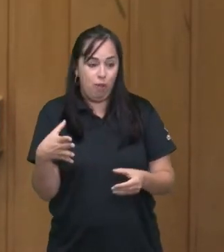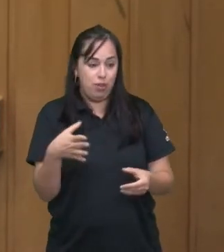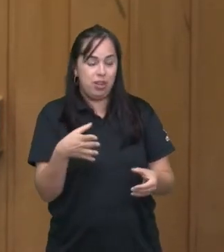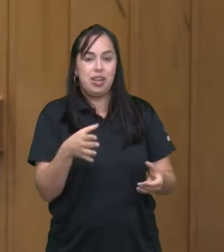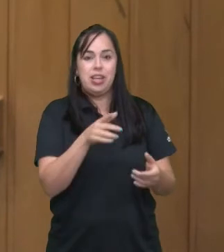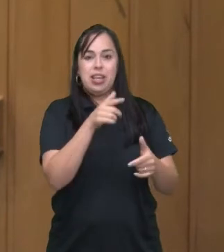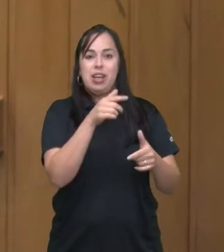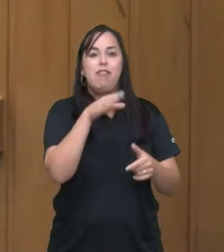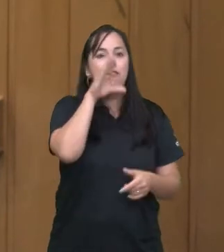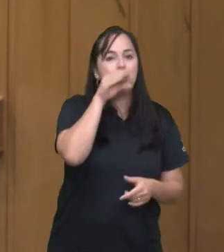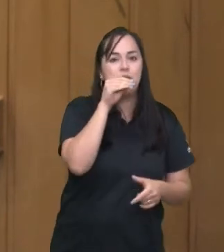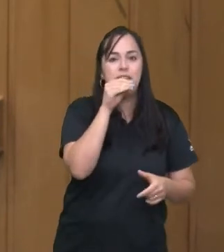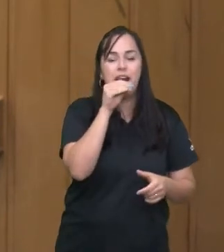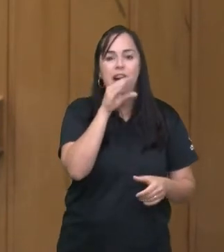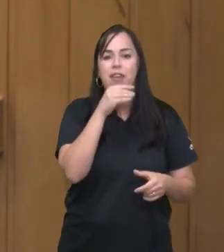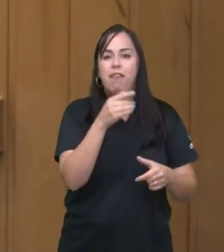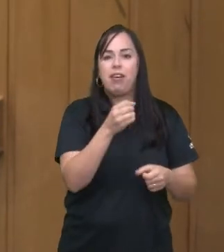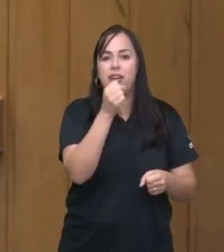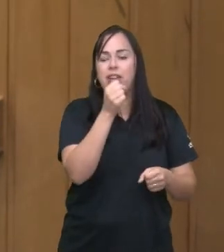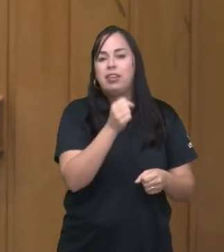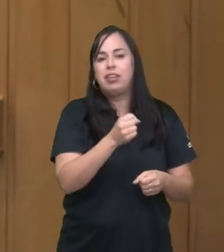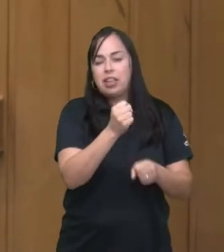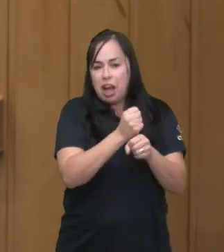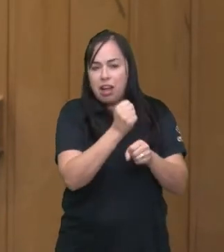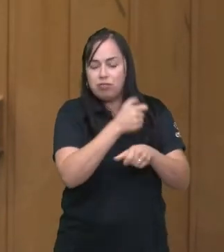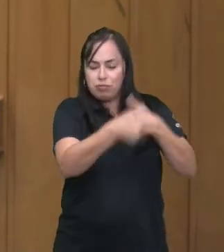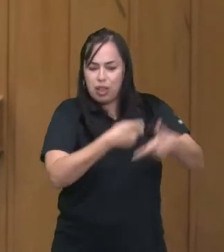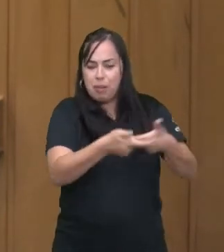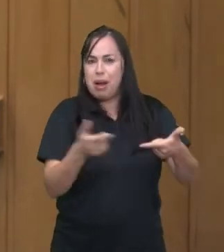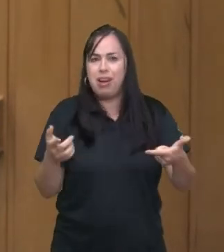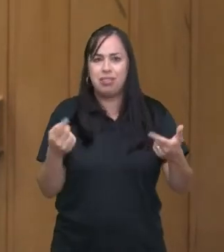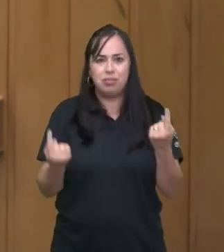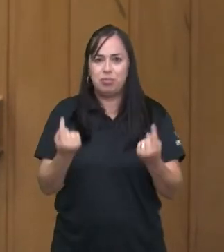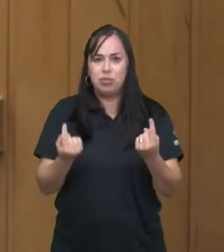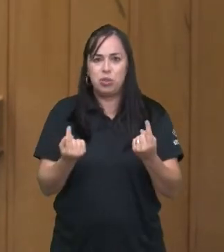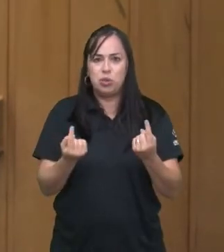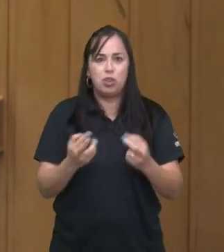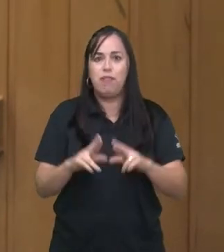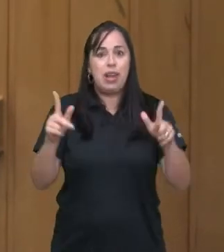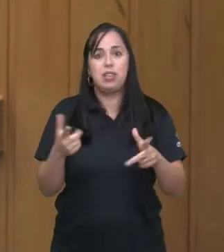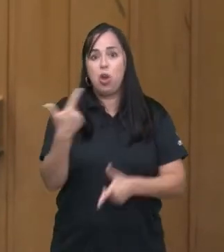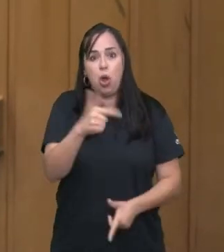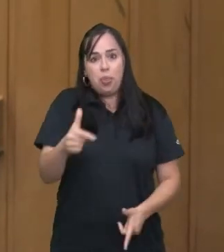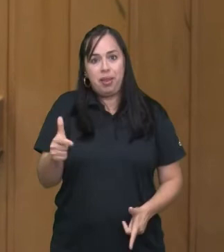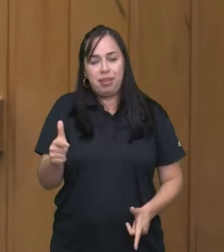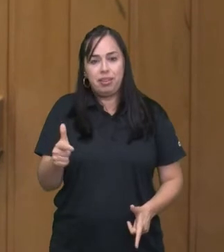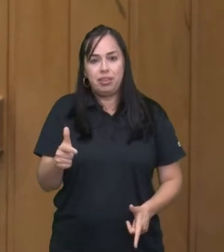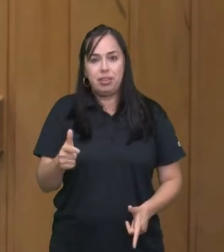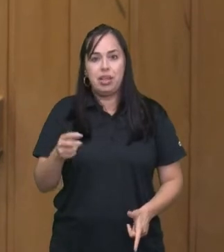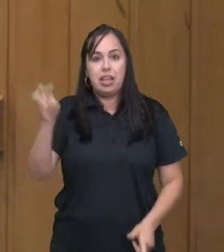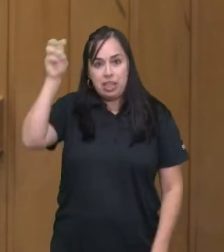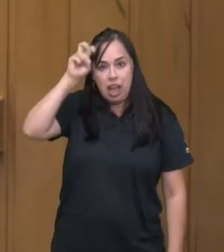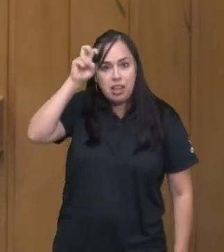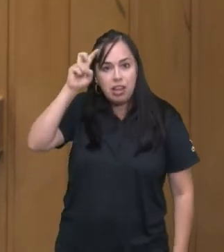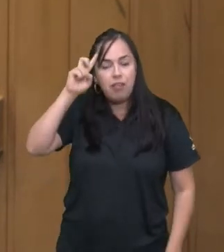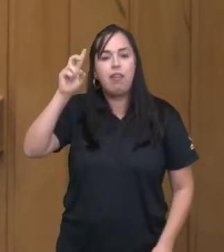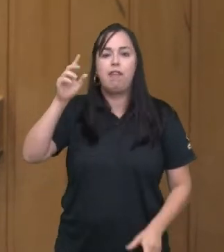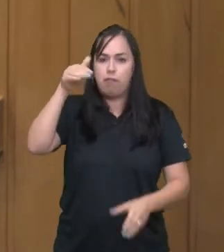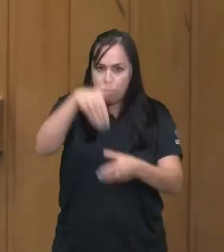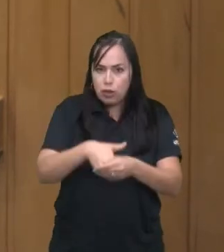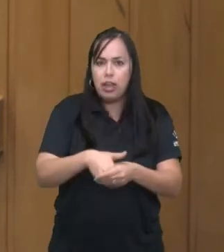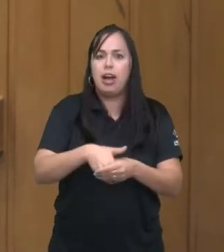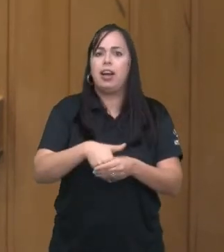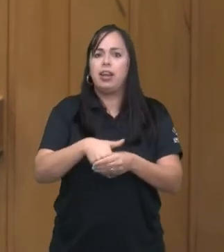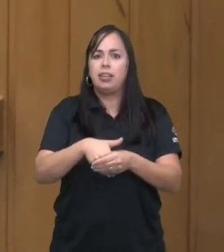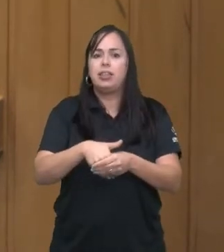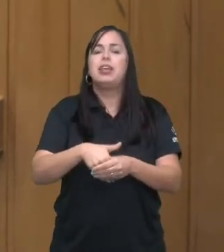que irão ingressar. Em nenhum momento foi falado isso. E aí eu quero ver, quinta-feira que vem nós vamos votar PLC, que vai